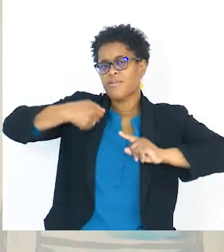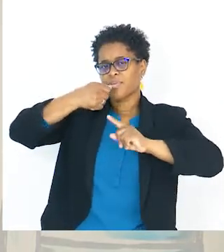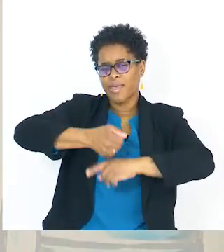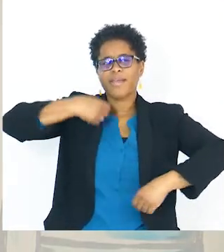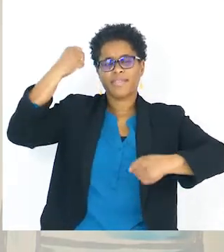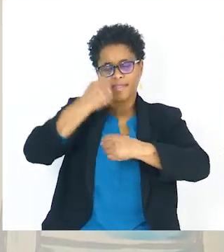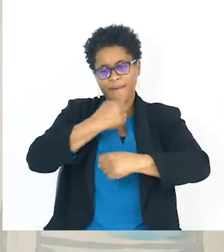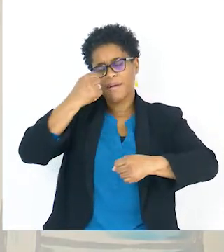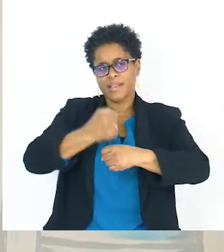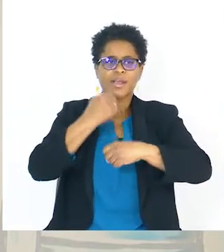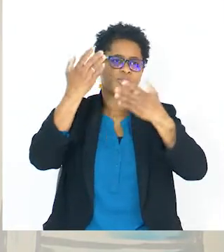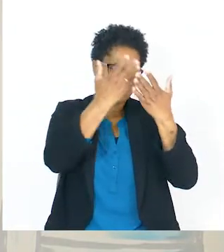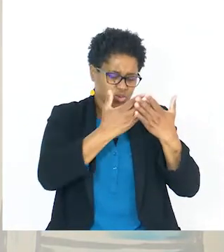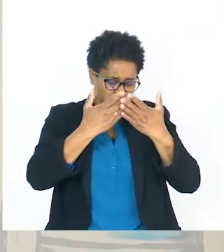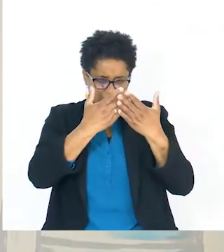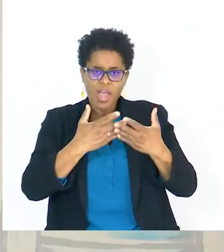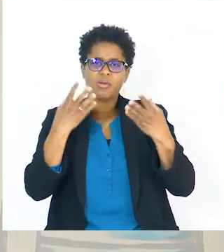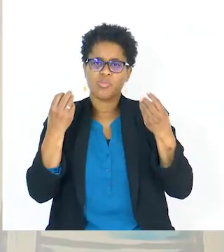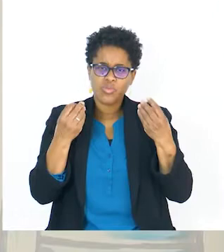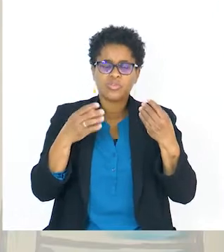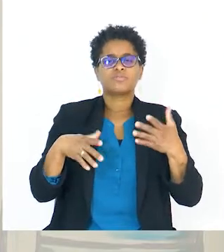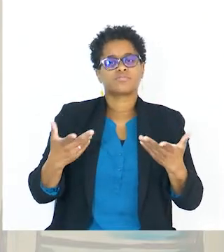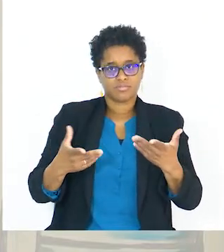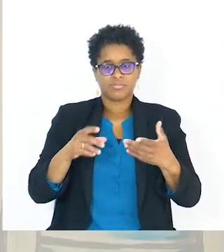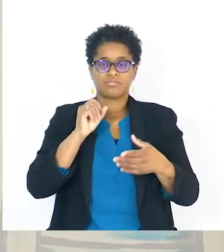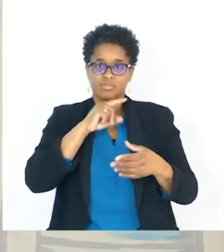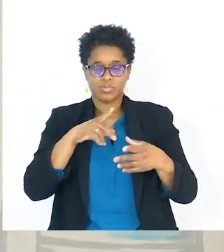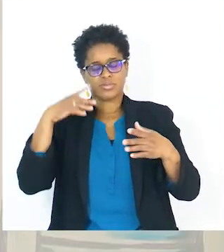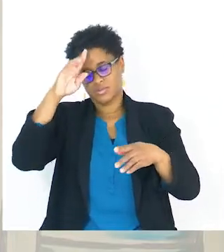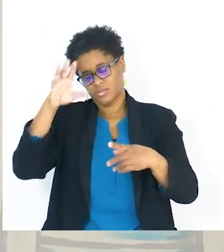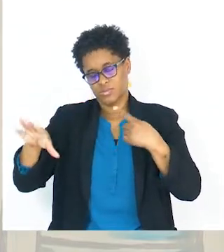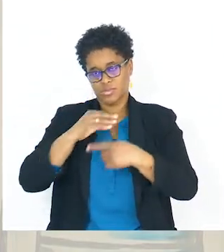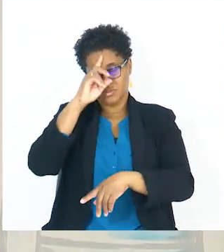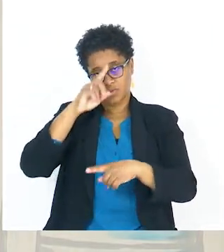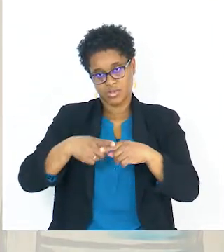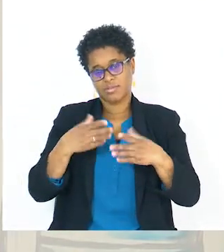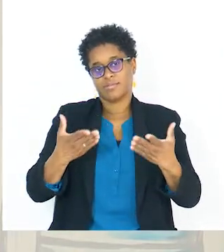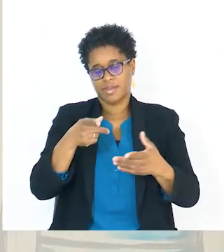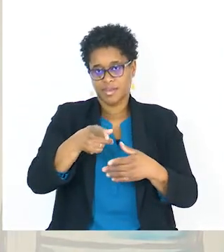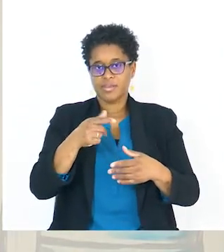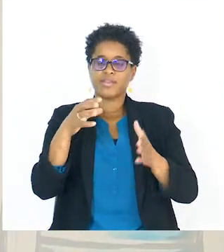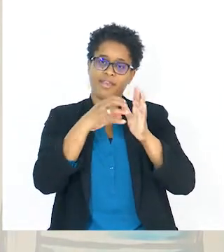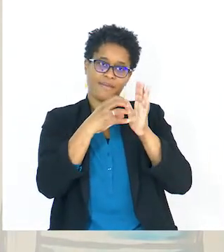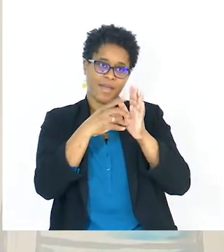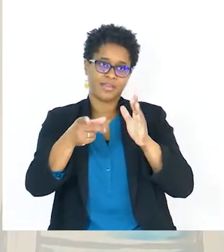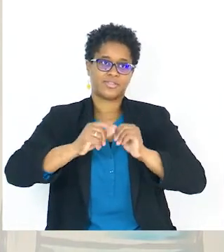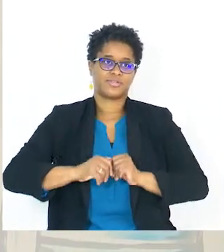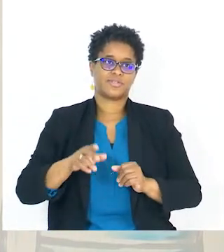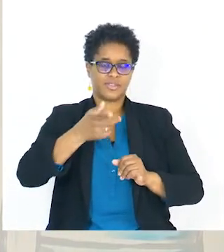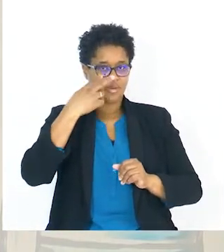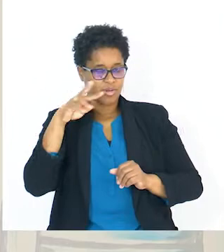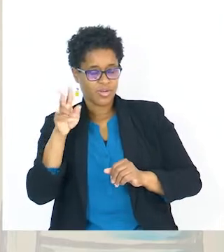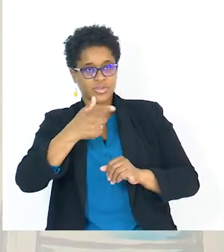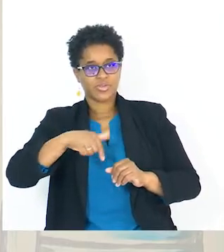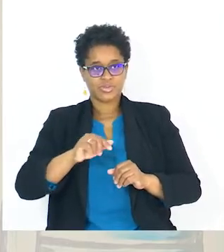lutar, trabalhar para alcançarmos a meta. Bem, aqui nós temos as imagens que nos